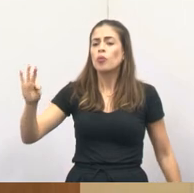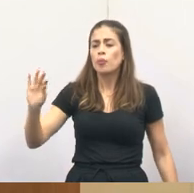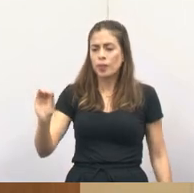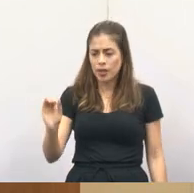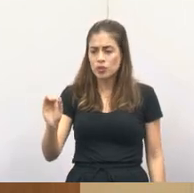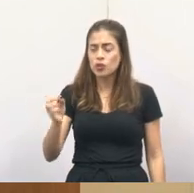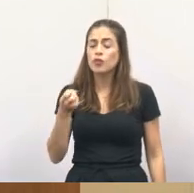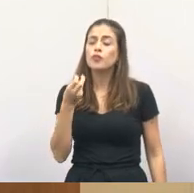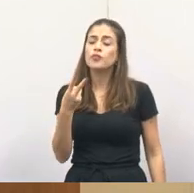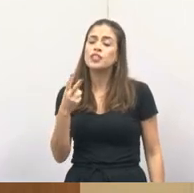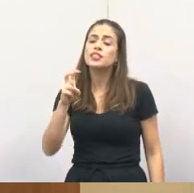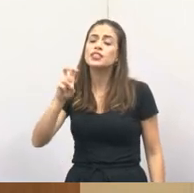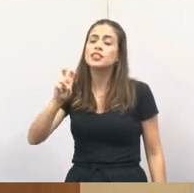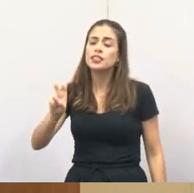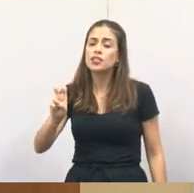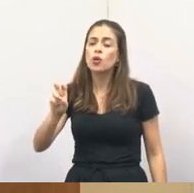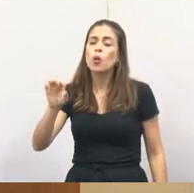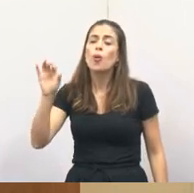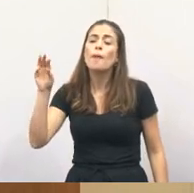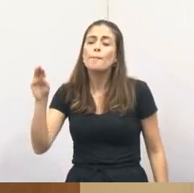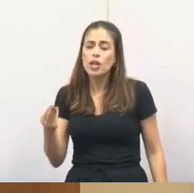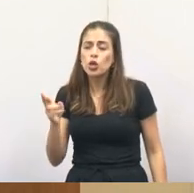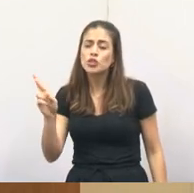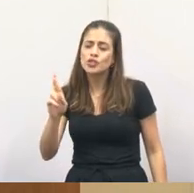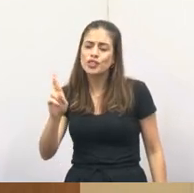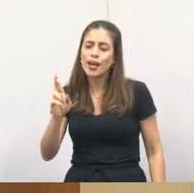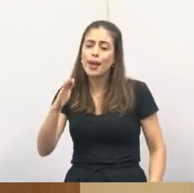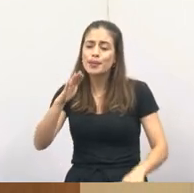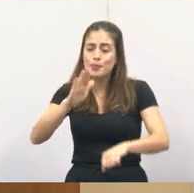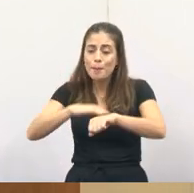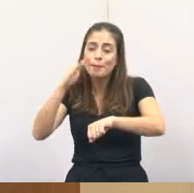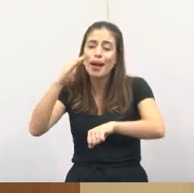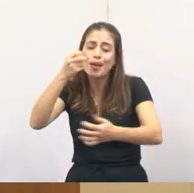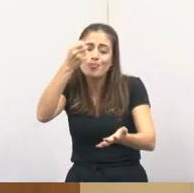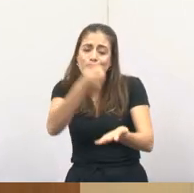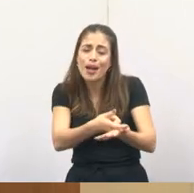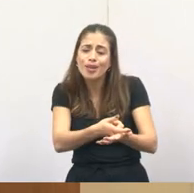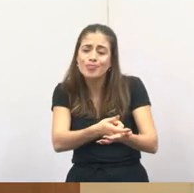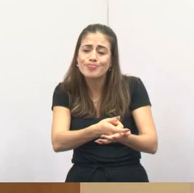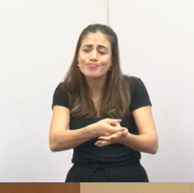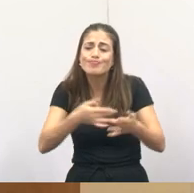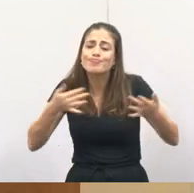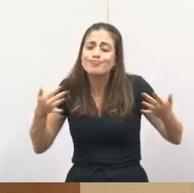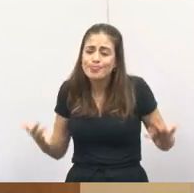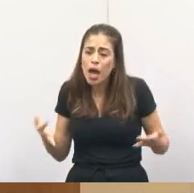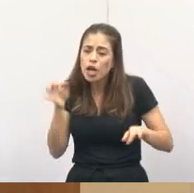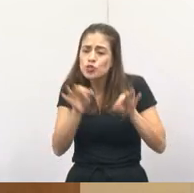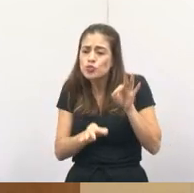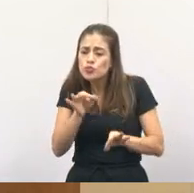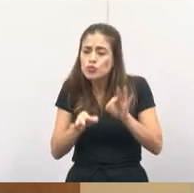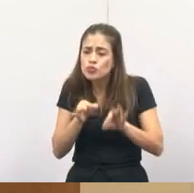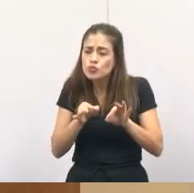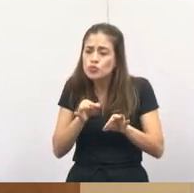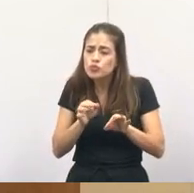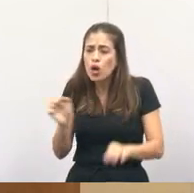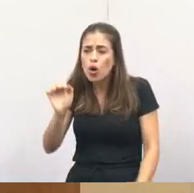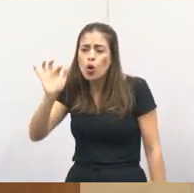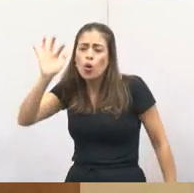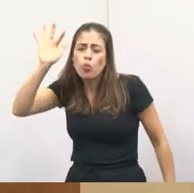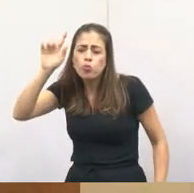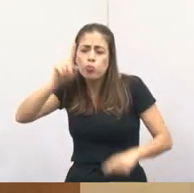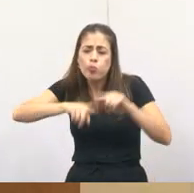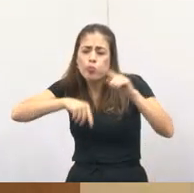que a prefeitura tem gasto agora e já quero dizer aqui a justificativa é aumentou o valor